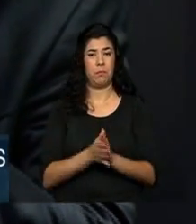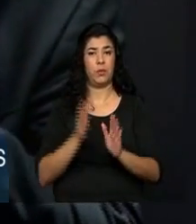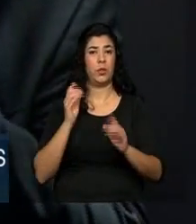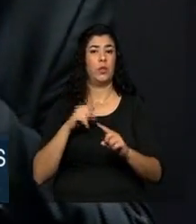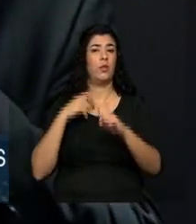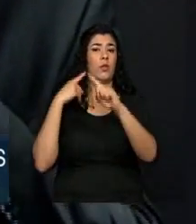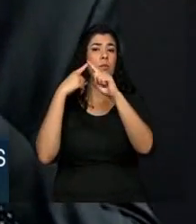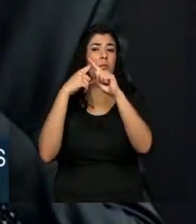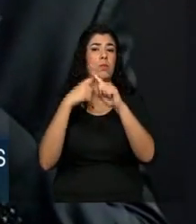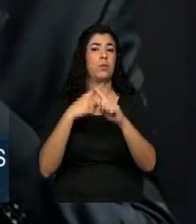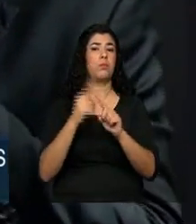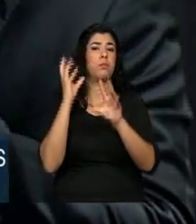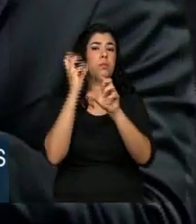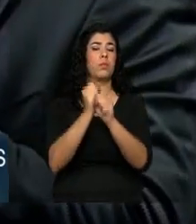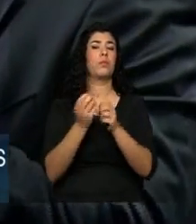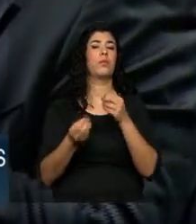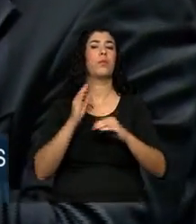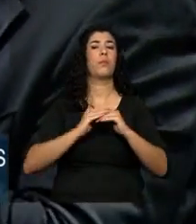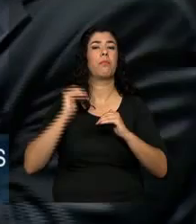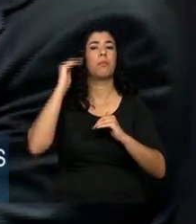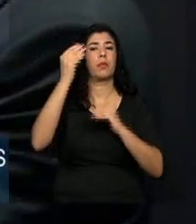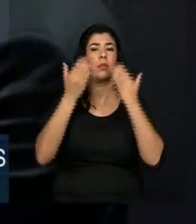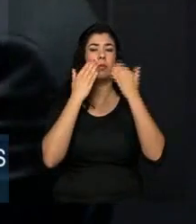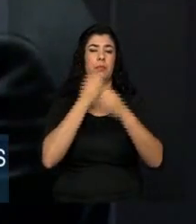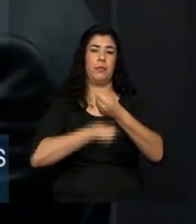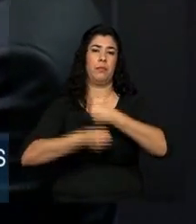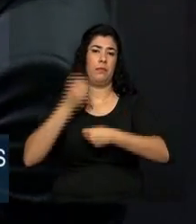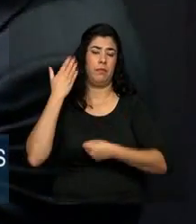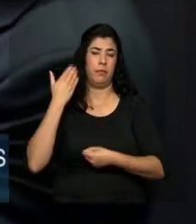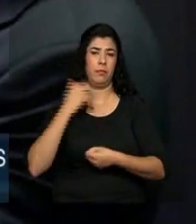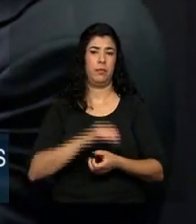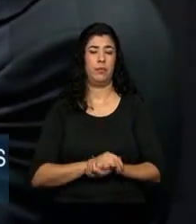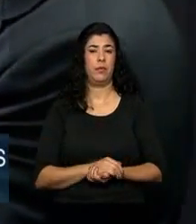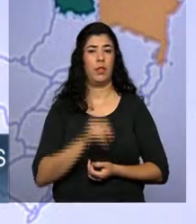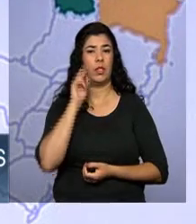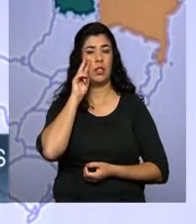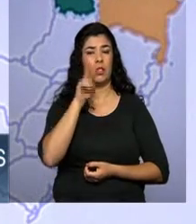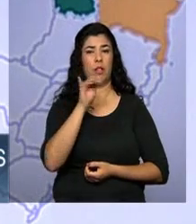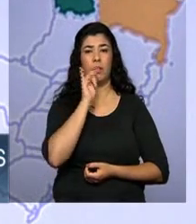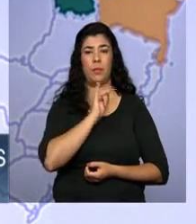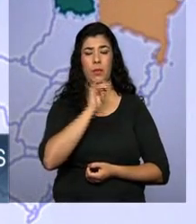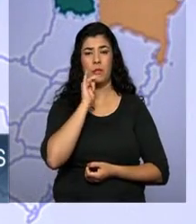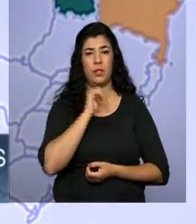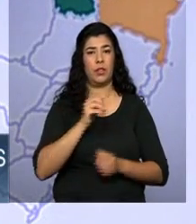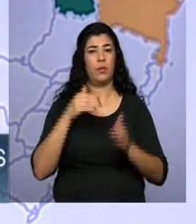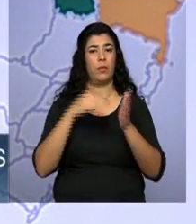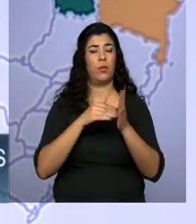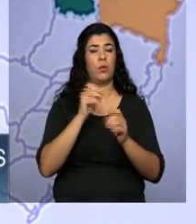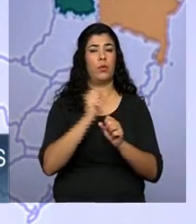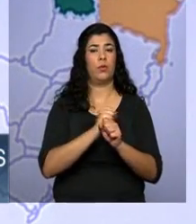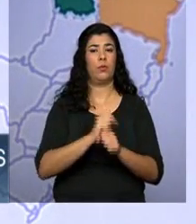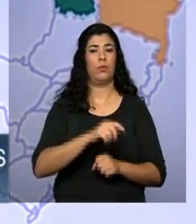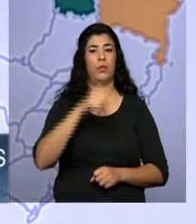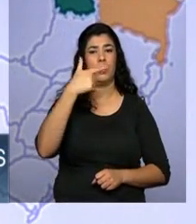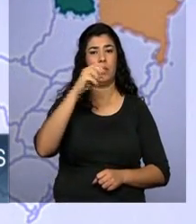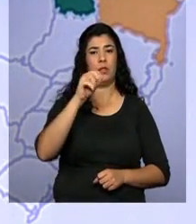disso é muito maior pode passar por favor a tela aqui quando nós olhamos aqui só em 2014 nós tivemos 7 bilhões